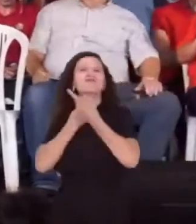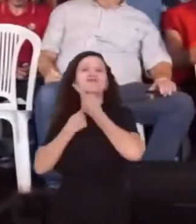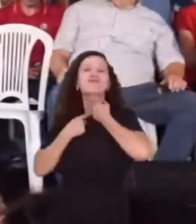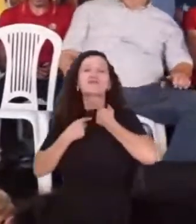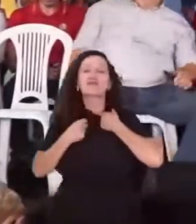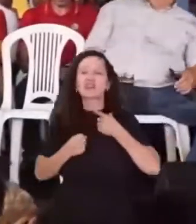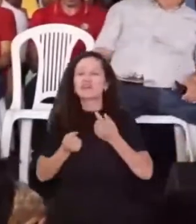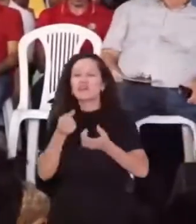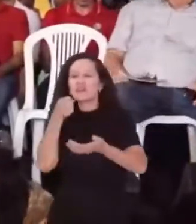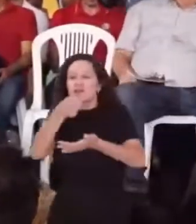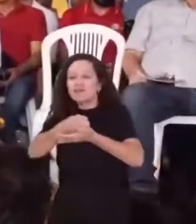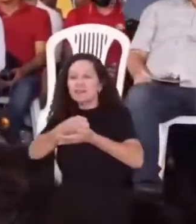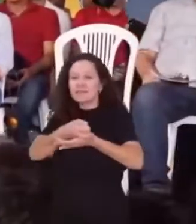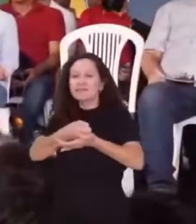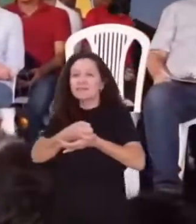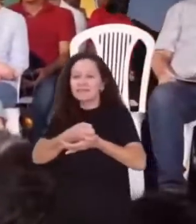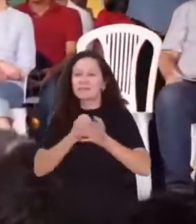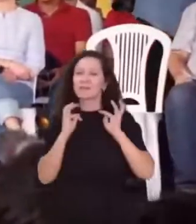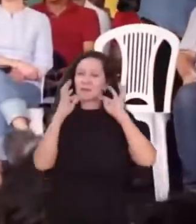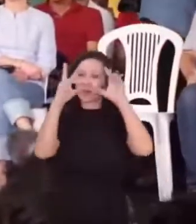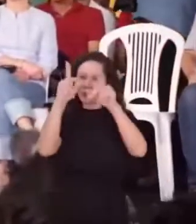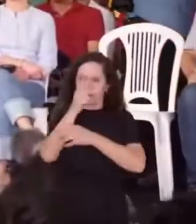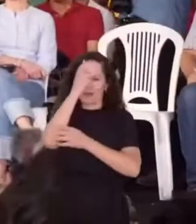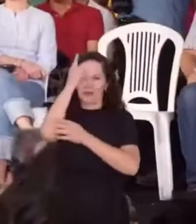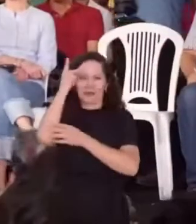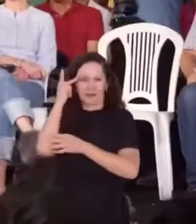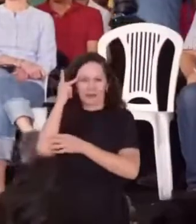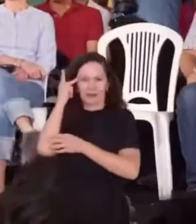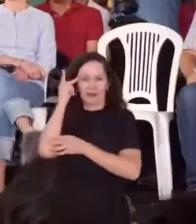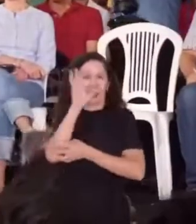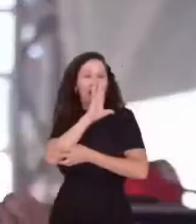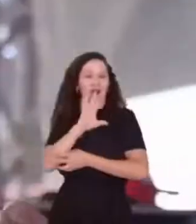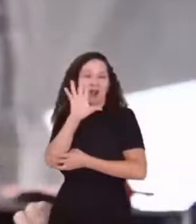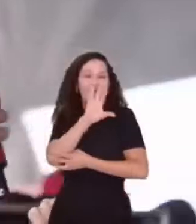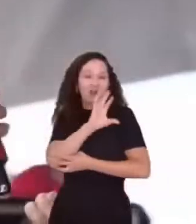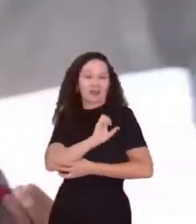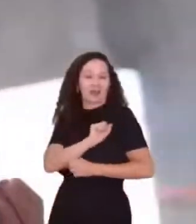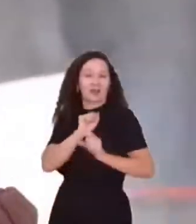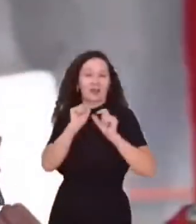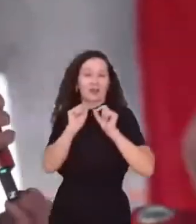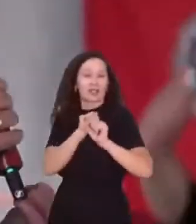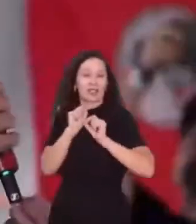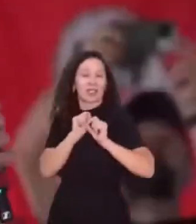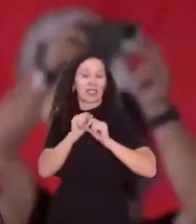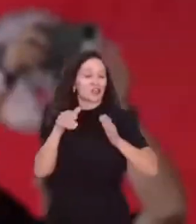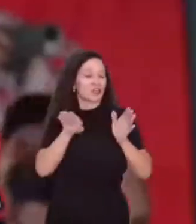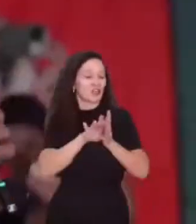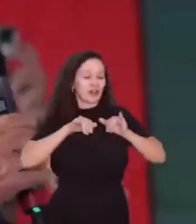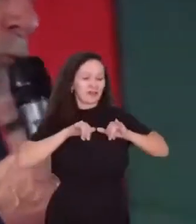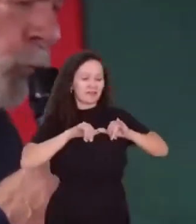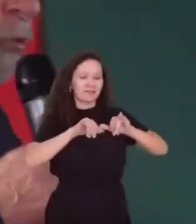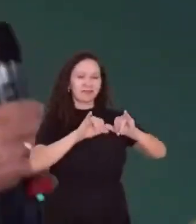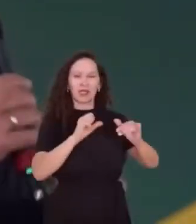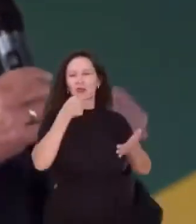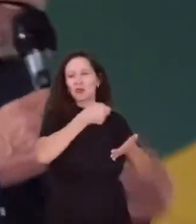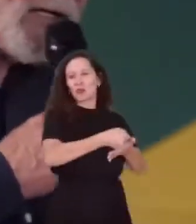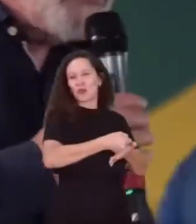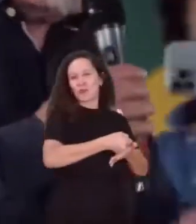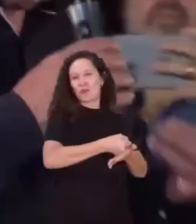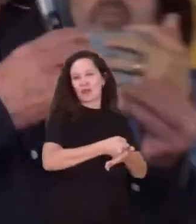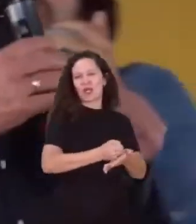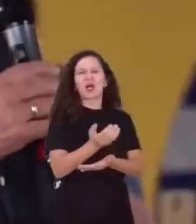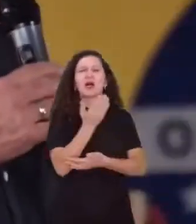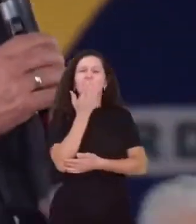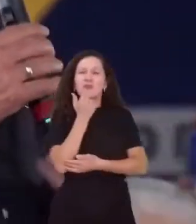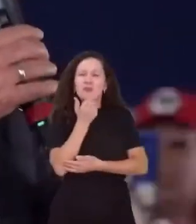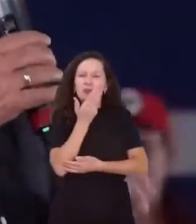todo mundo adora entrar no supermercado e comprar com fartura tudo